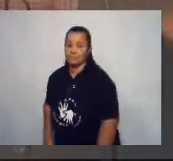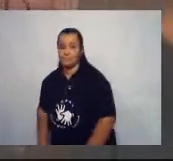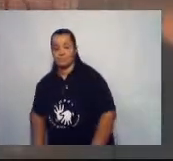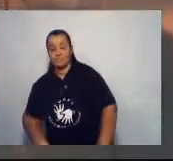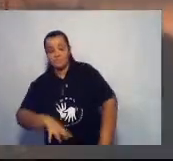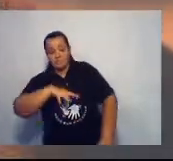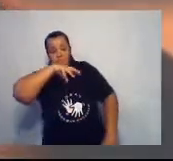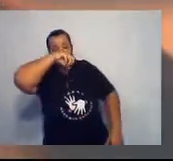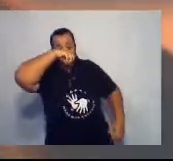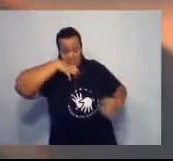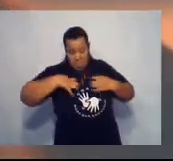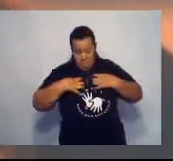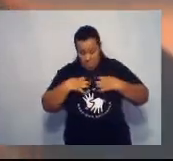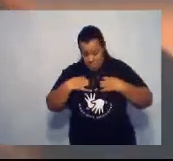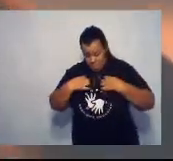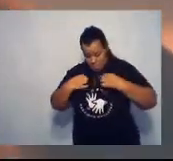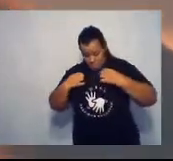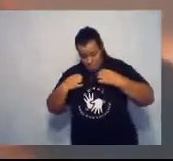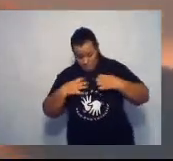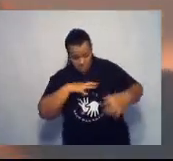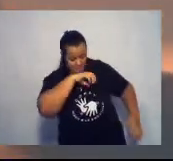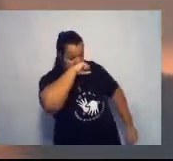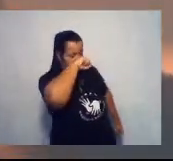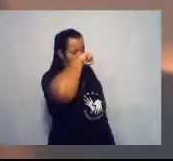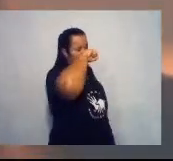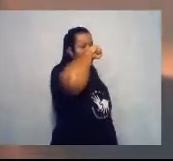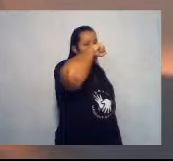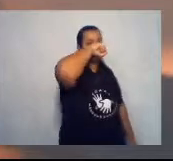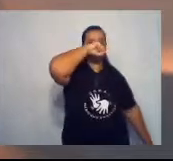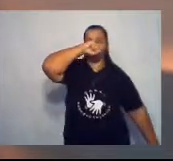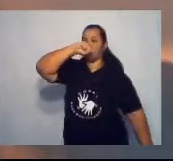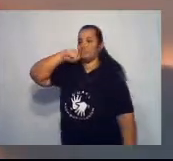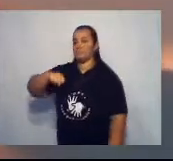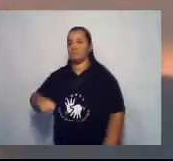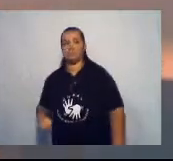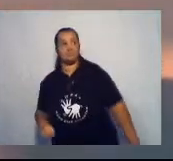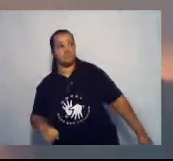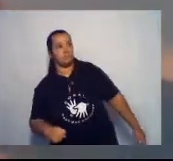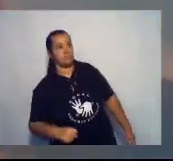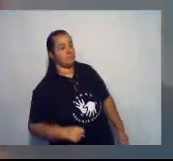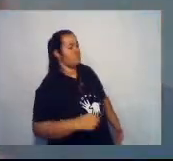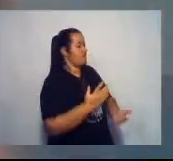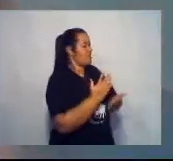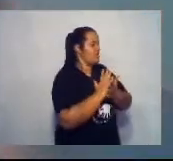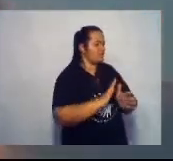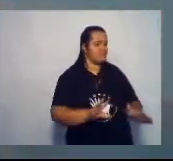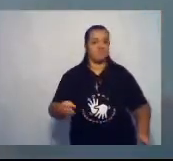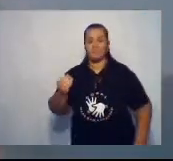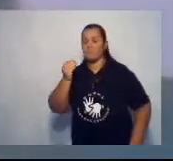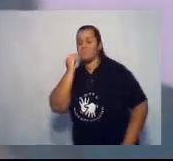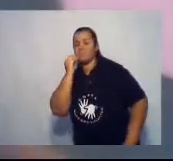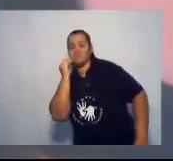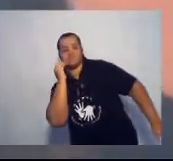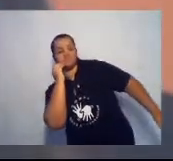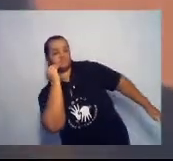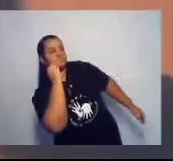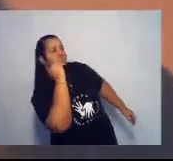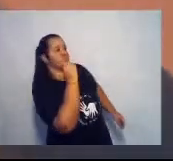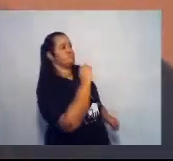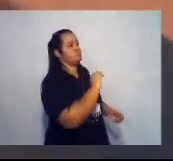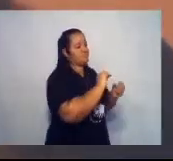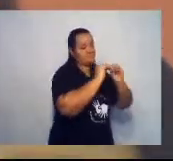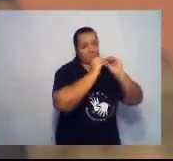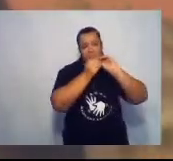e o teu ser impregnado na minha roupa. Só ficou o resto do seu beijo na minha